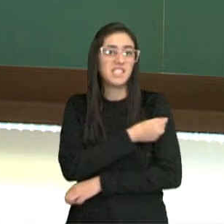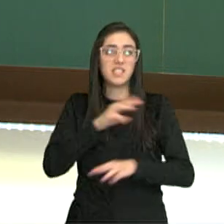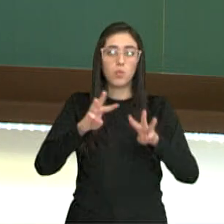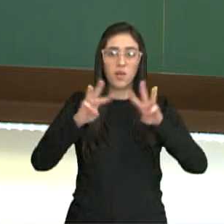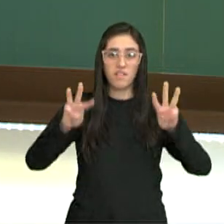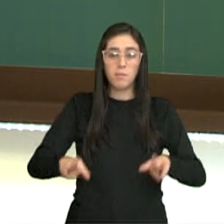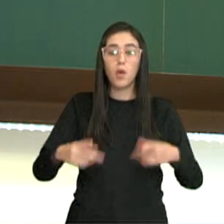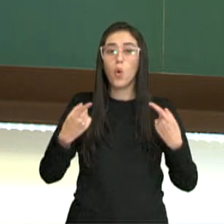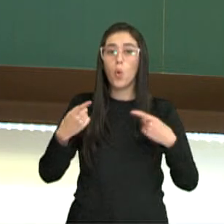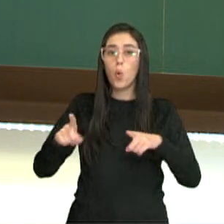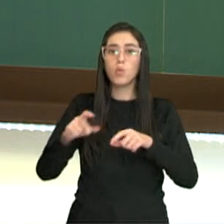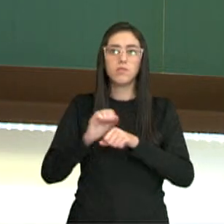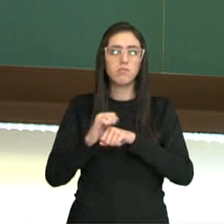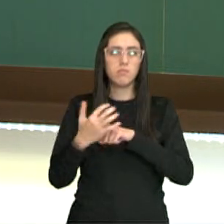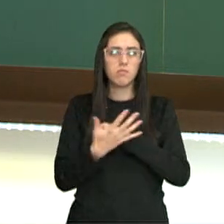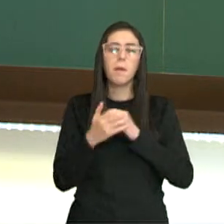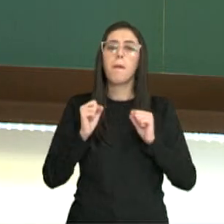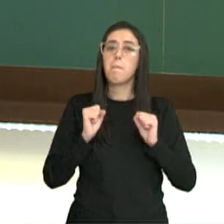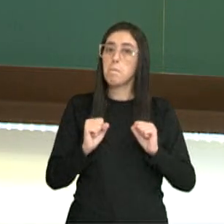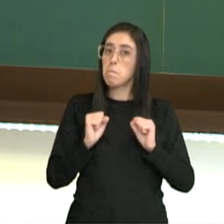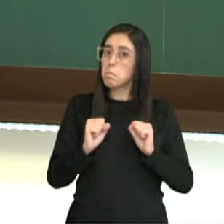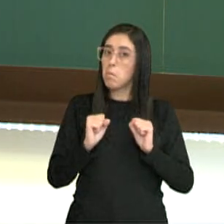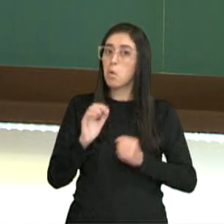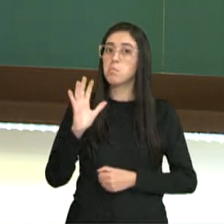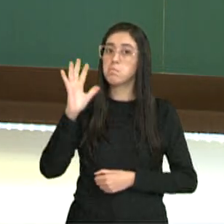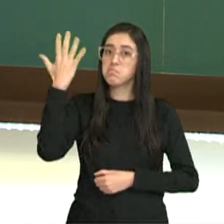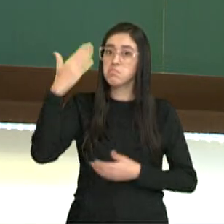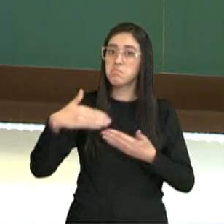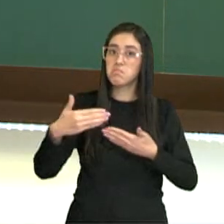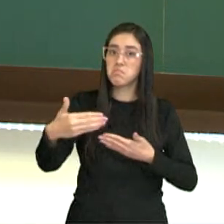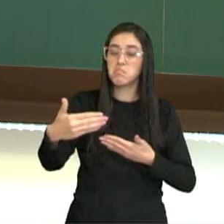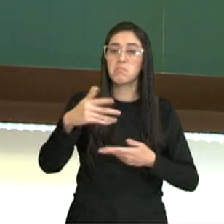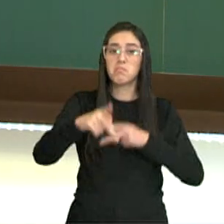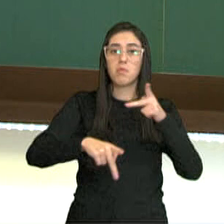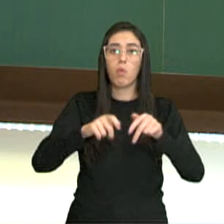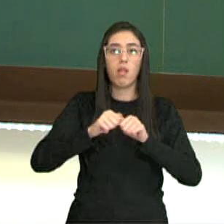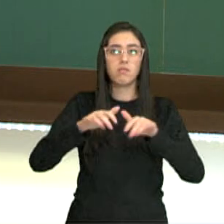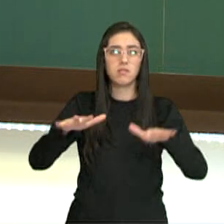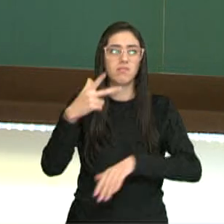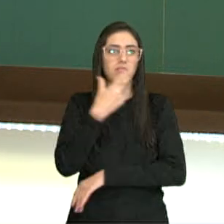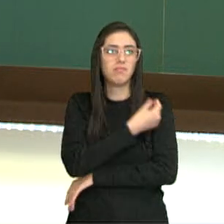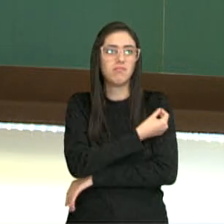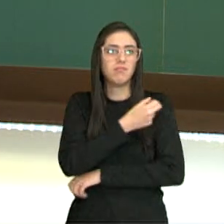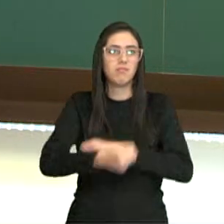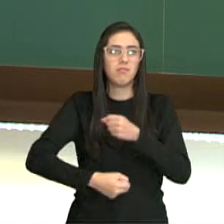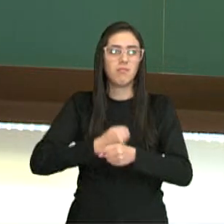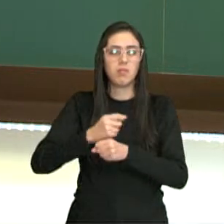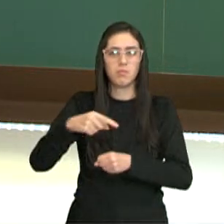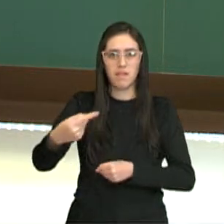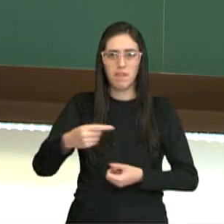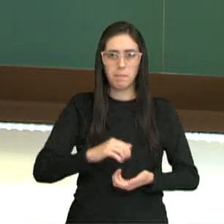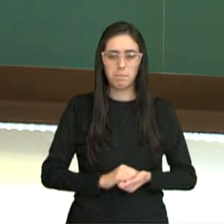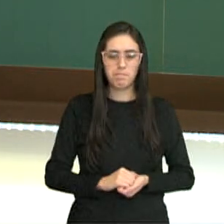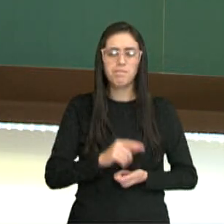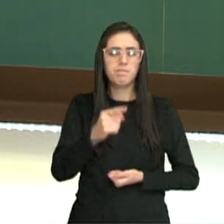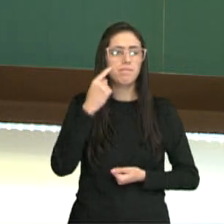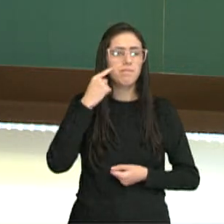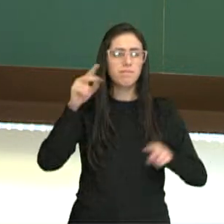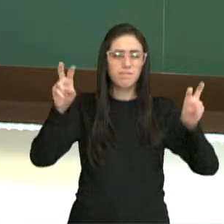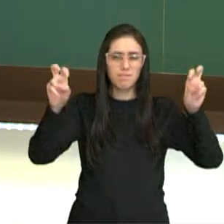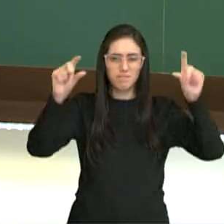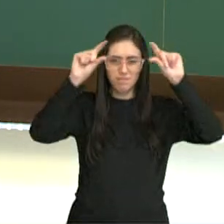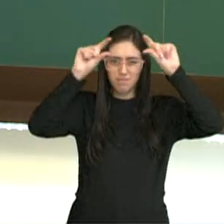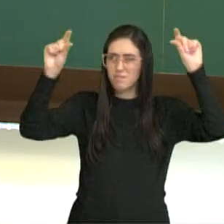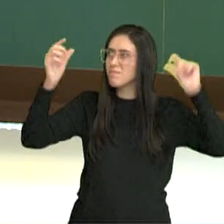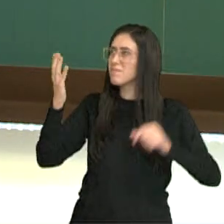contra a Covid-19 pode estar disponível para a população no ano que vem. Observe que no título foi empregado o